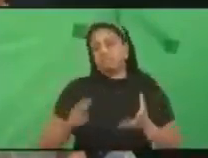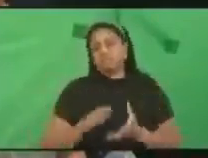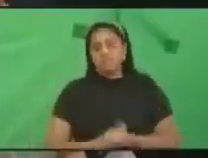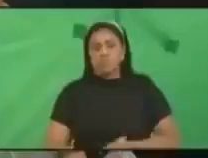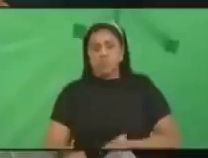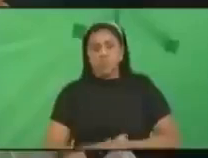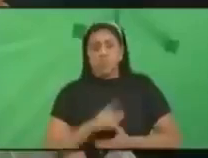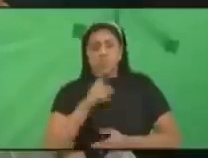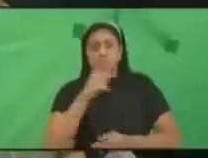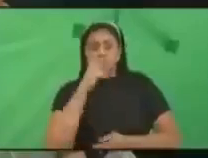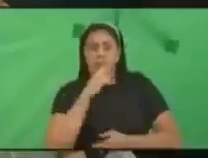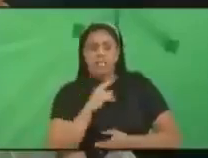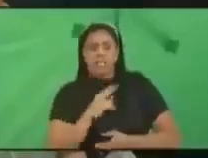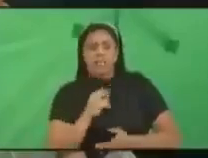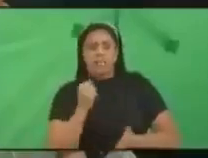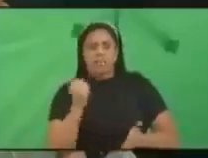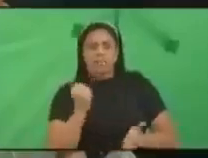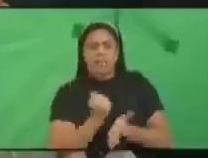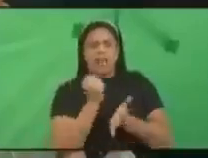Você aprisiona.